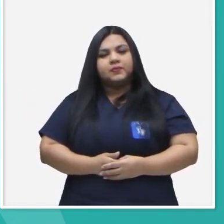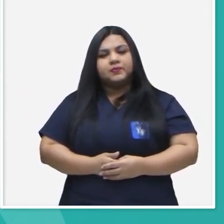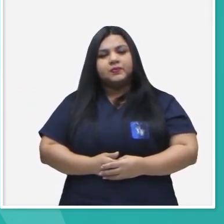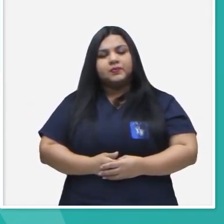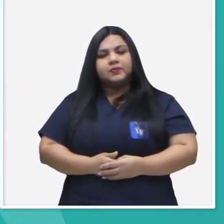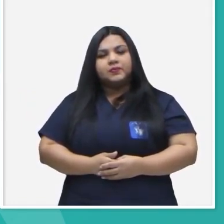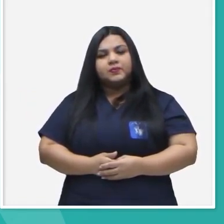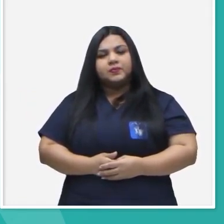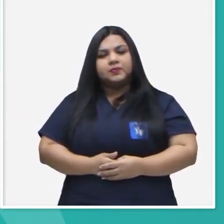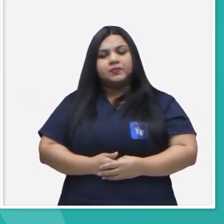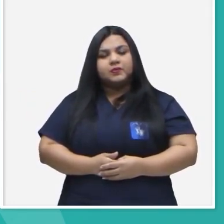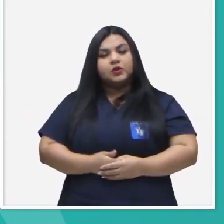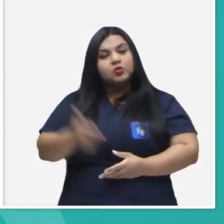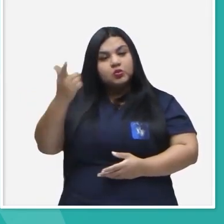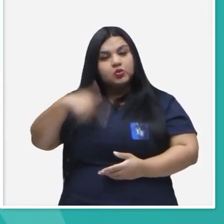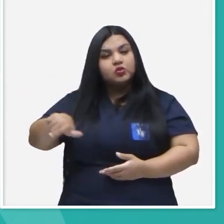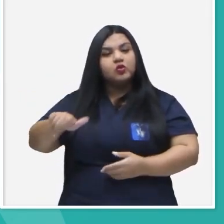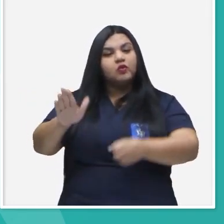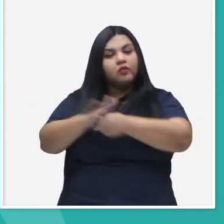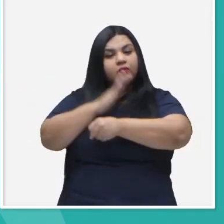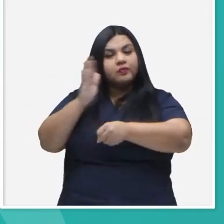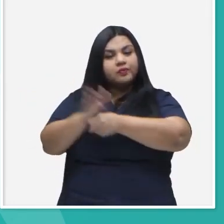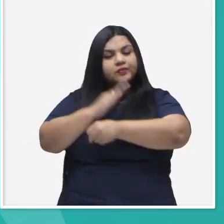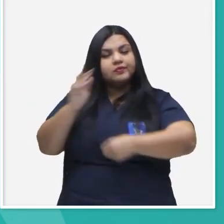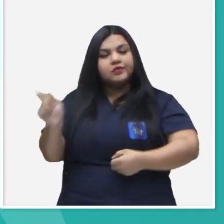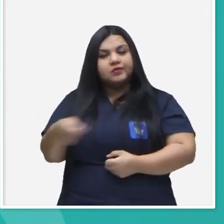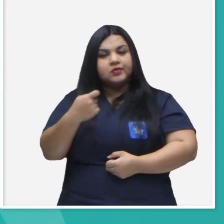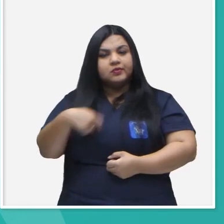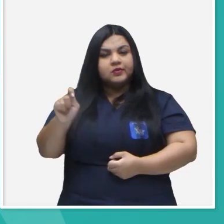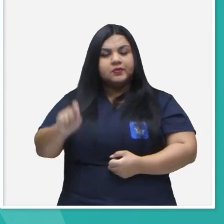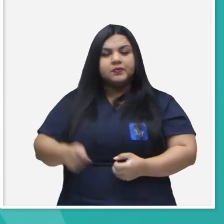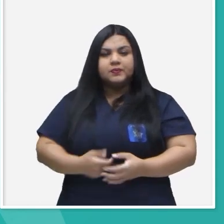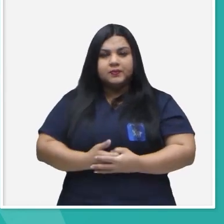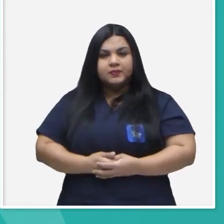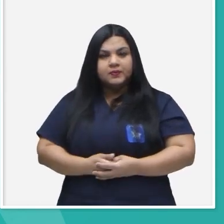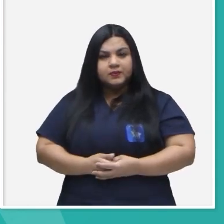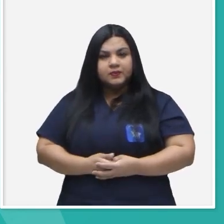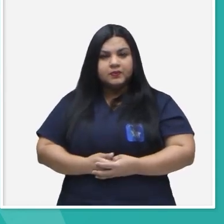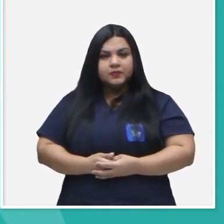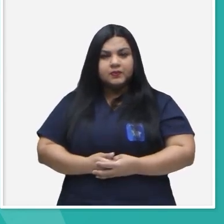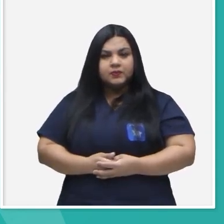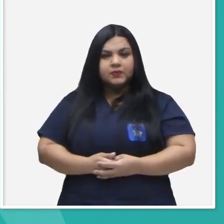Mais uma vez o tênis de mesa, observem.